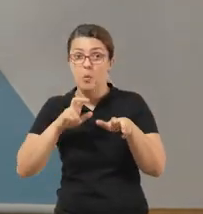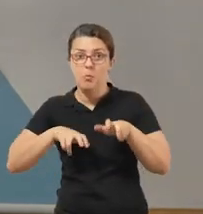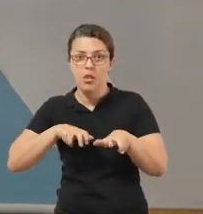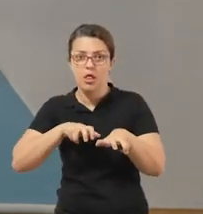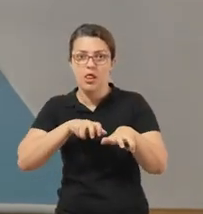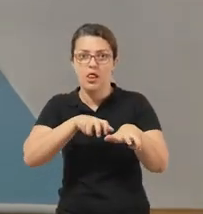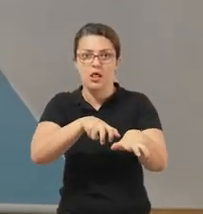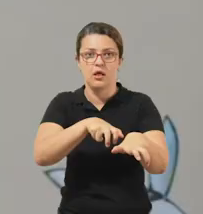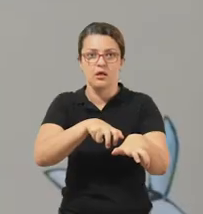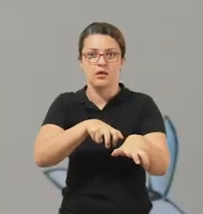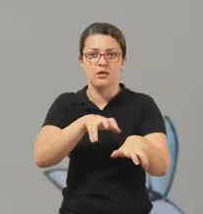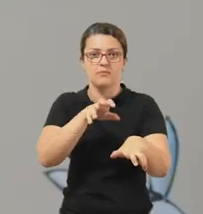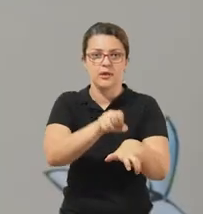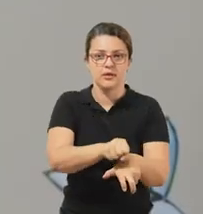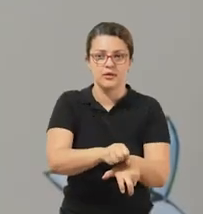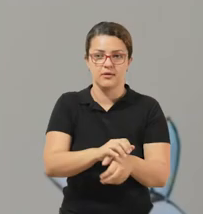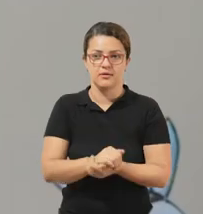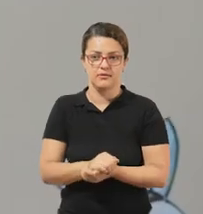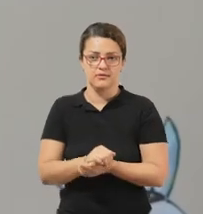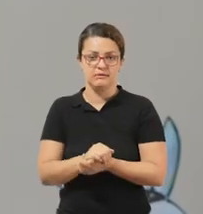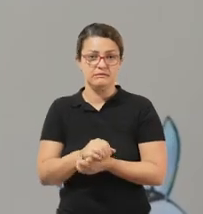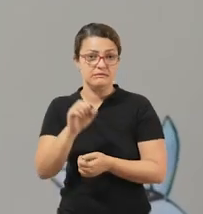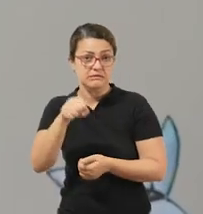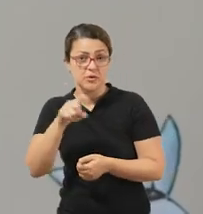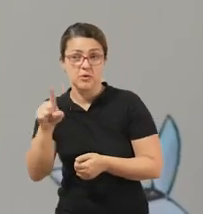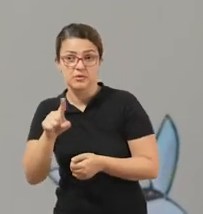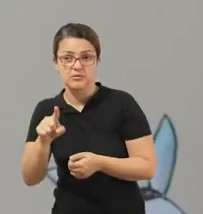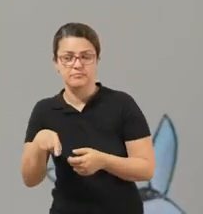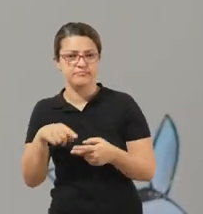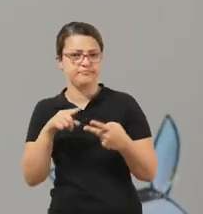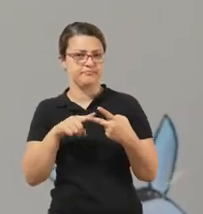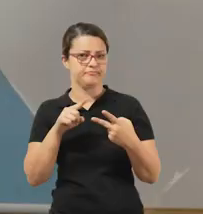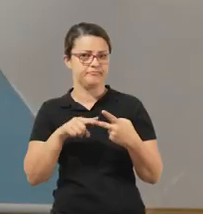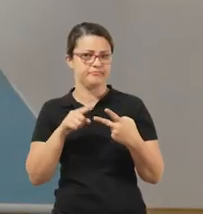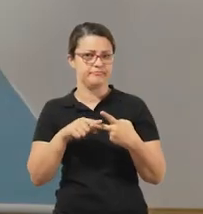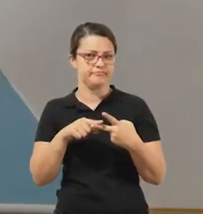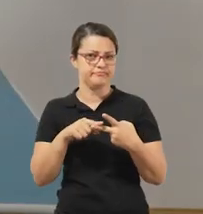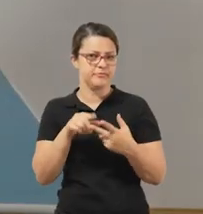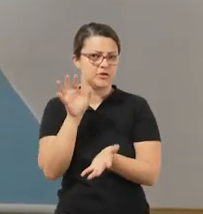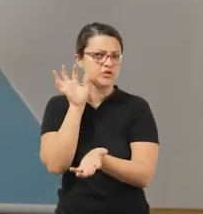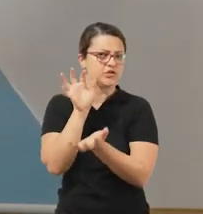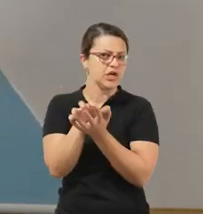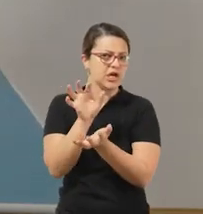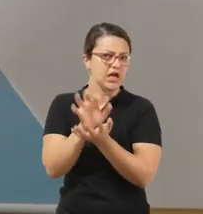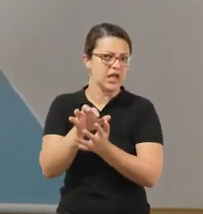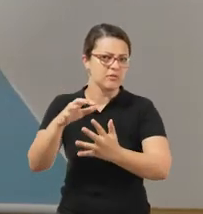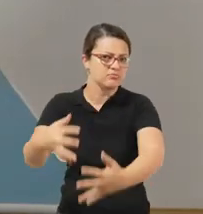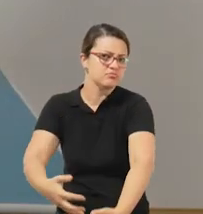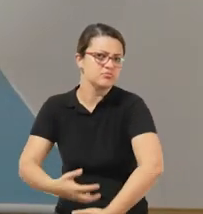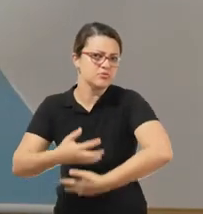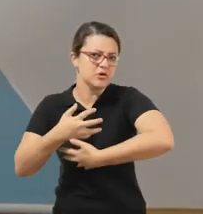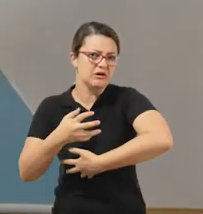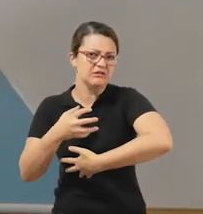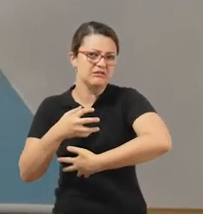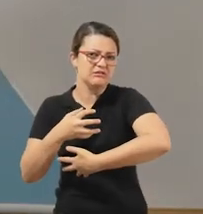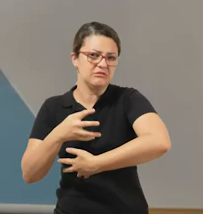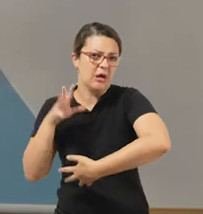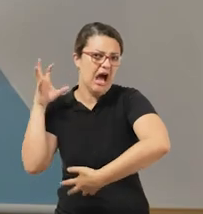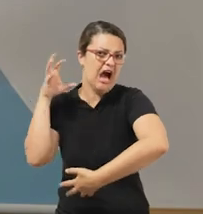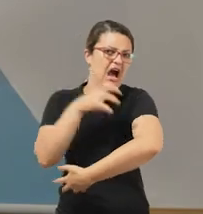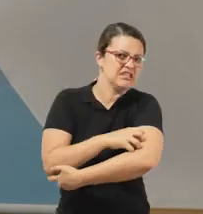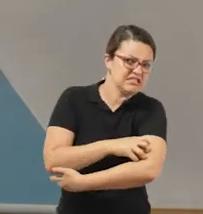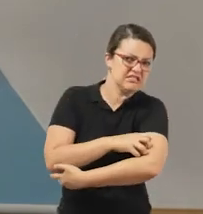não, né? Pegar um jacaré no colo sem ser mordido é provável ou é improvável,